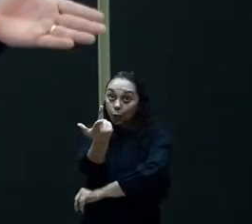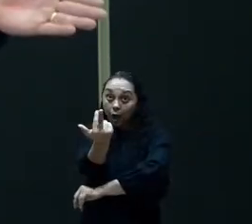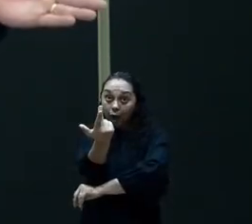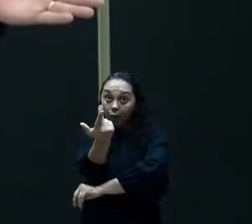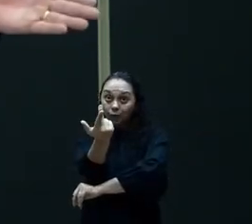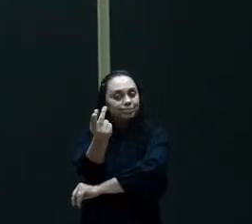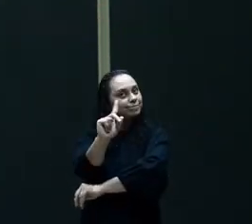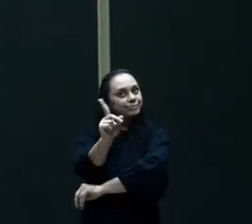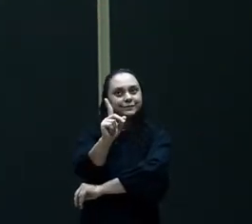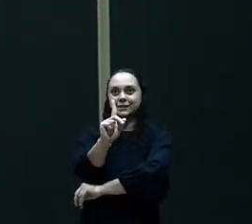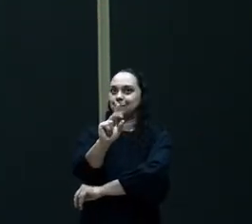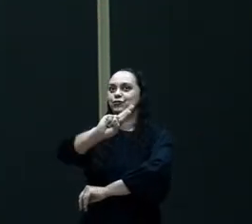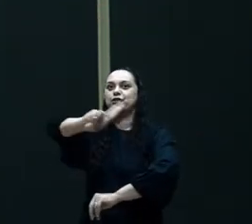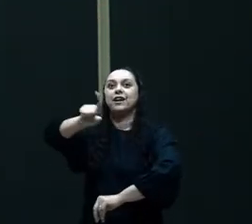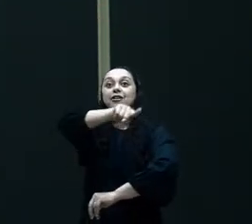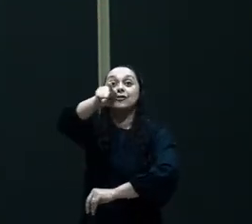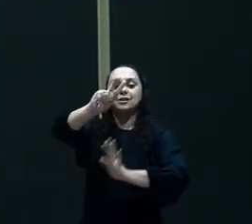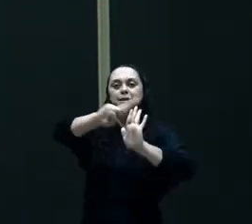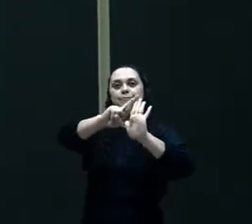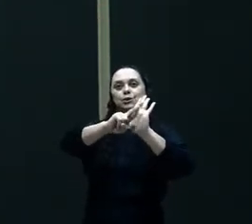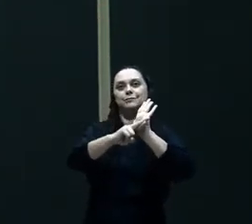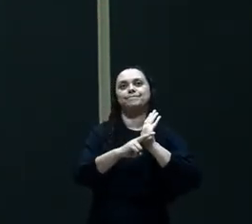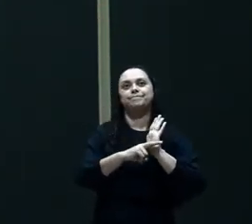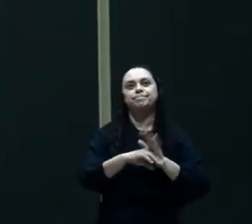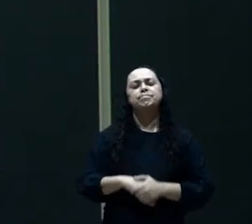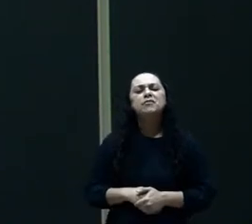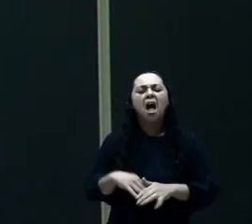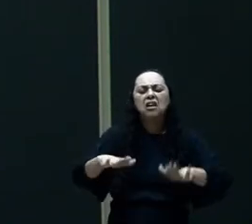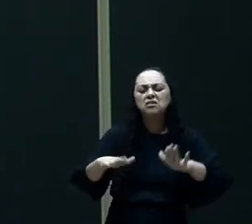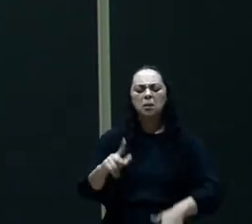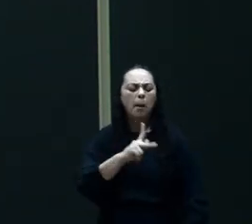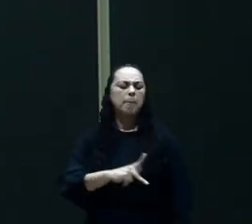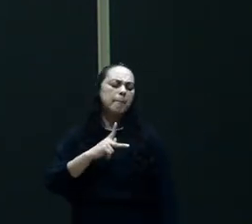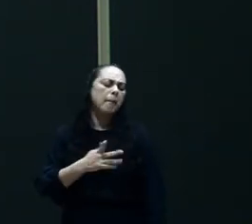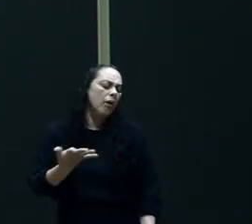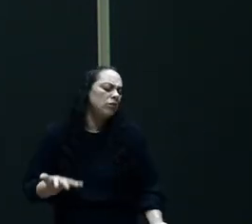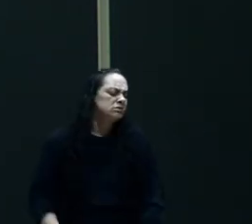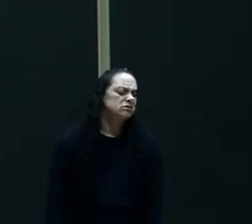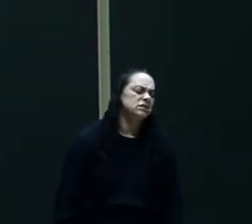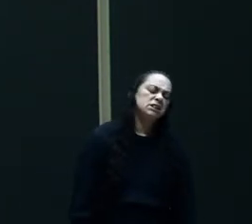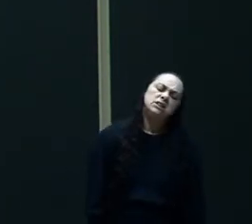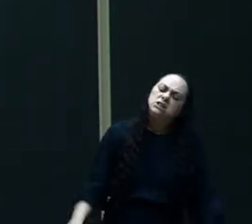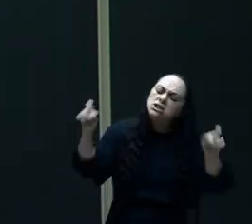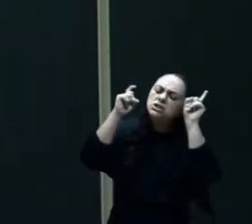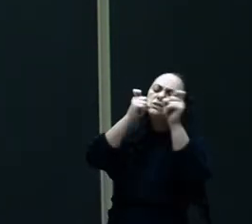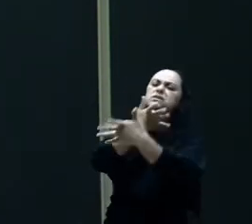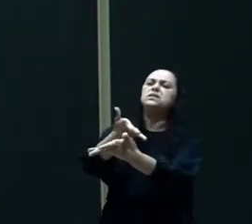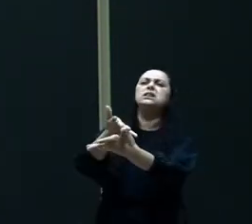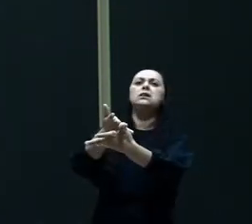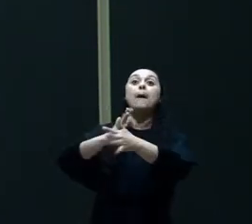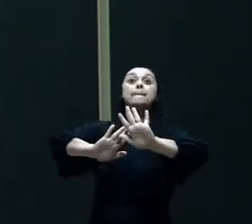23 de ministério 2 anos de prisão Já tinha vivido muita coisa precisava de tudo isso para Deus